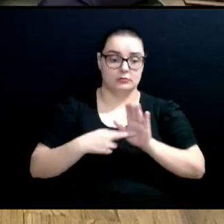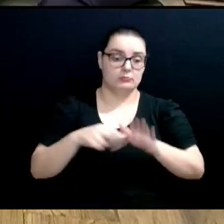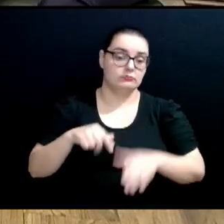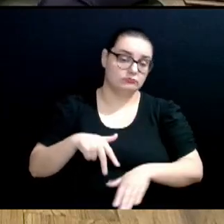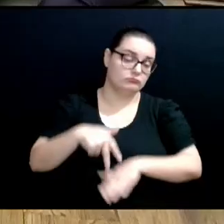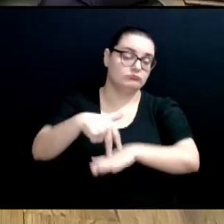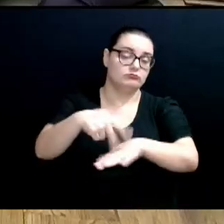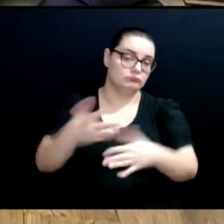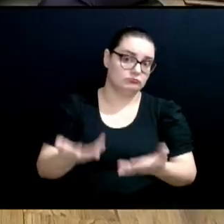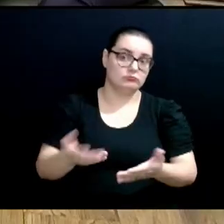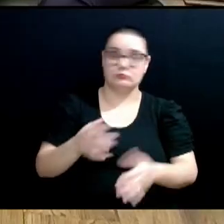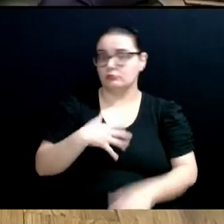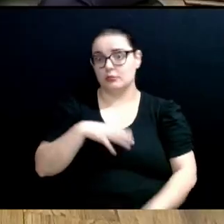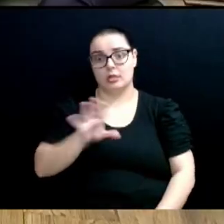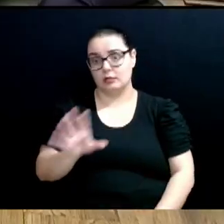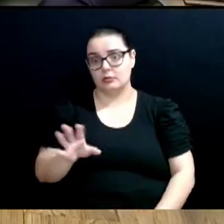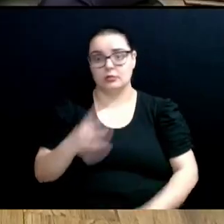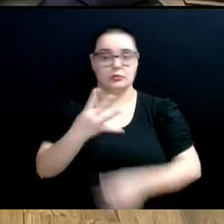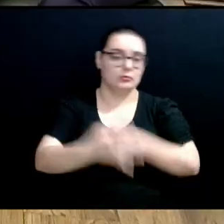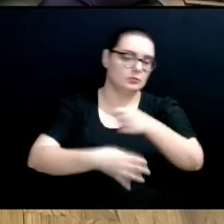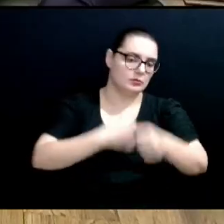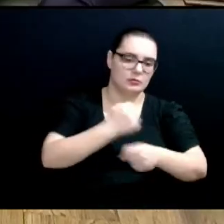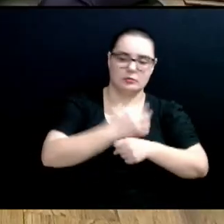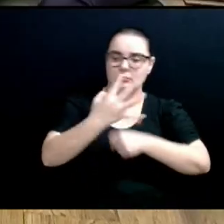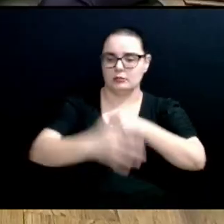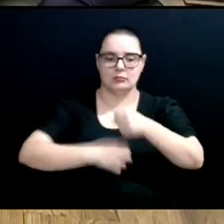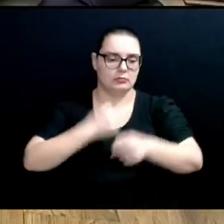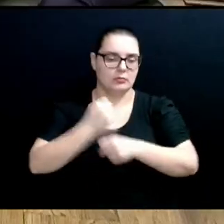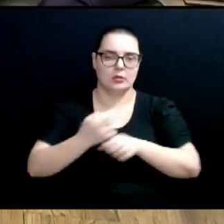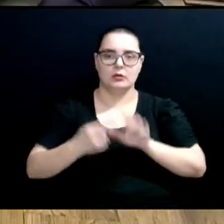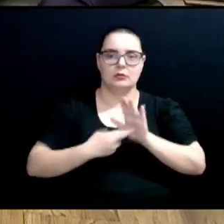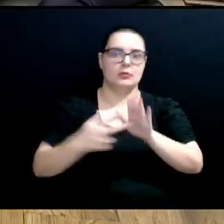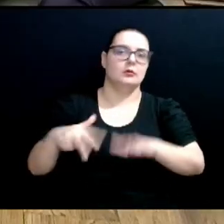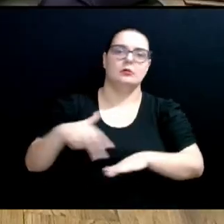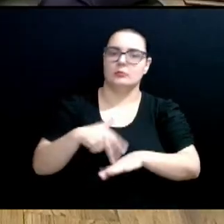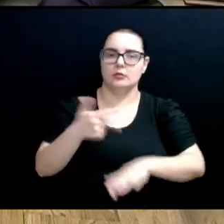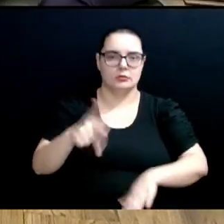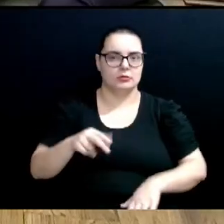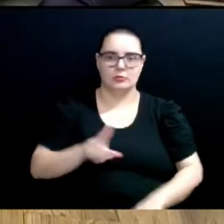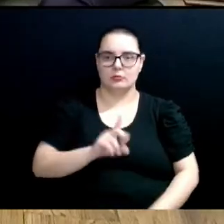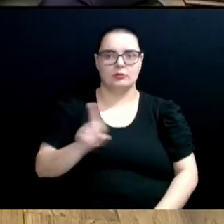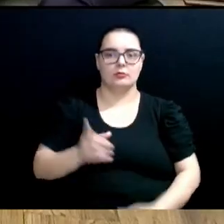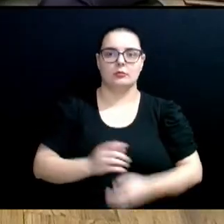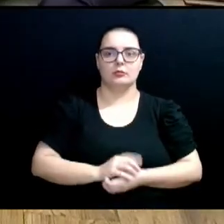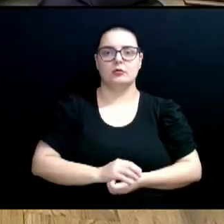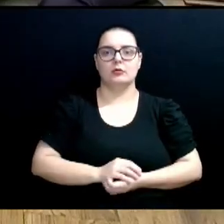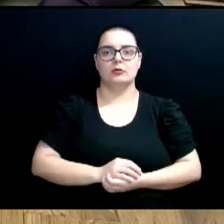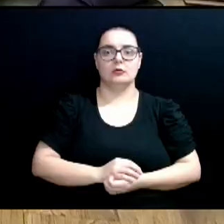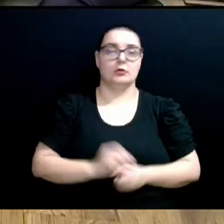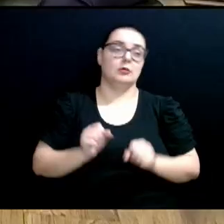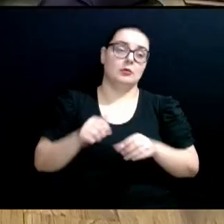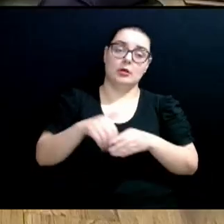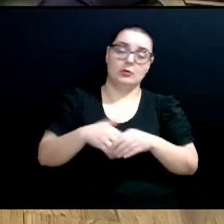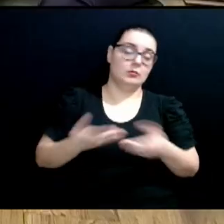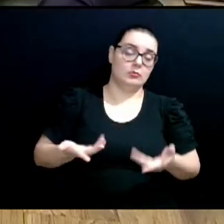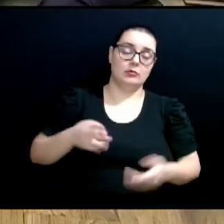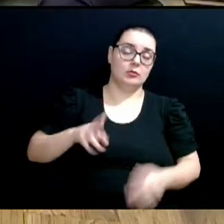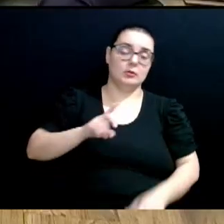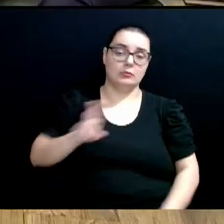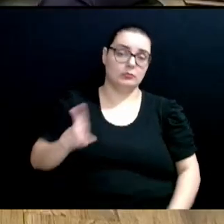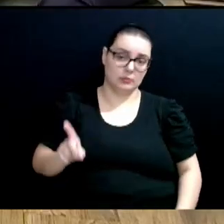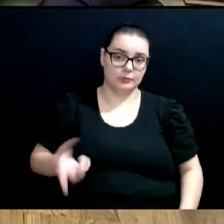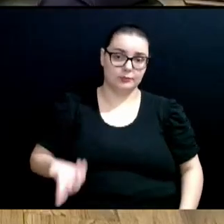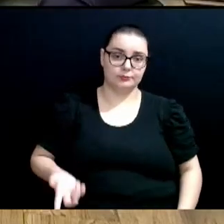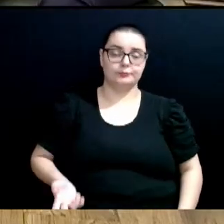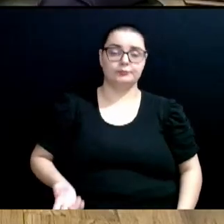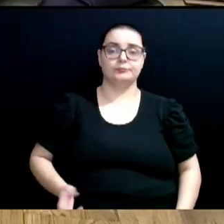isso, né? De 4 em 4 anos, esse representante se coloca novamente ou não, para que você possa votar nele, né? E aí o